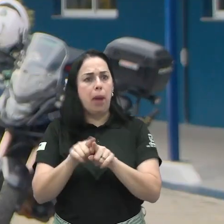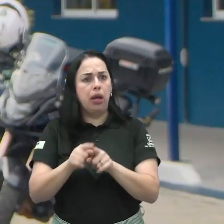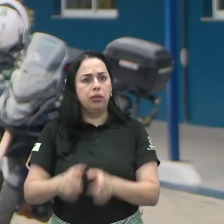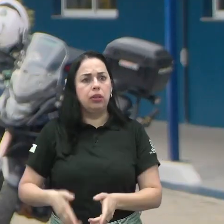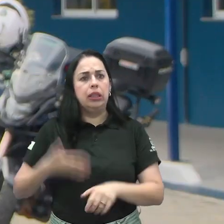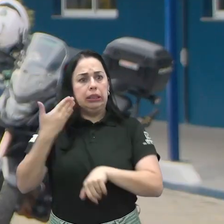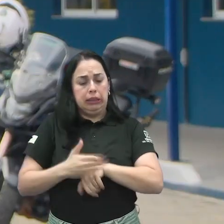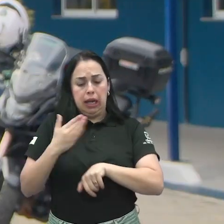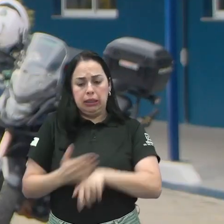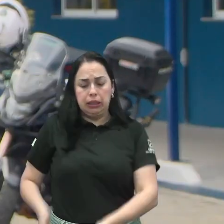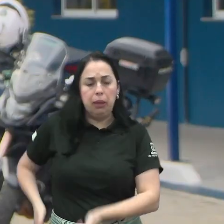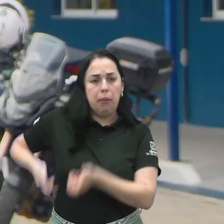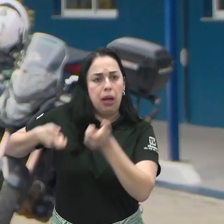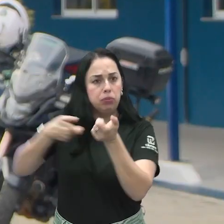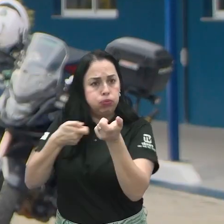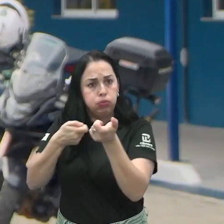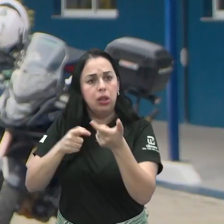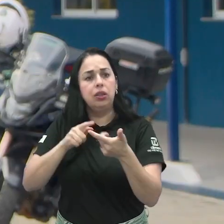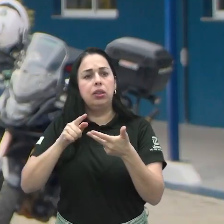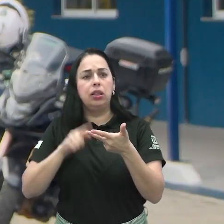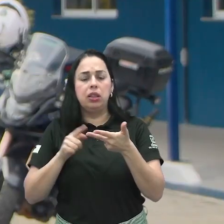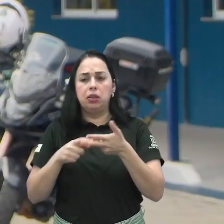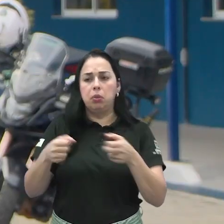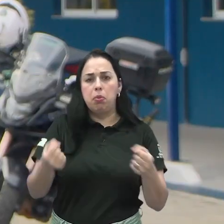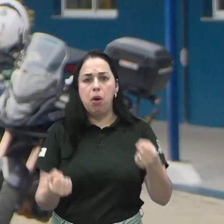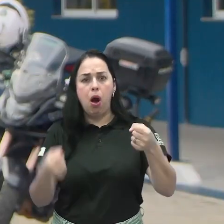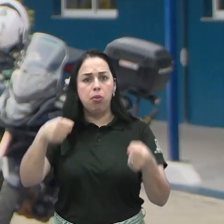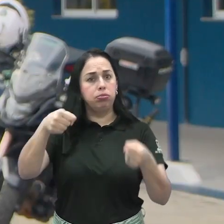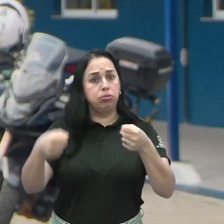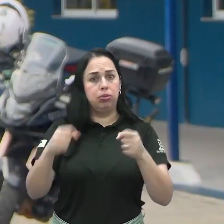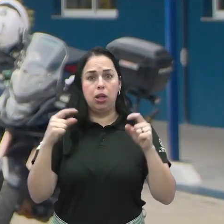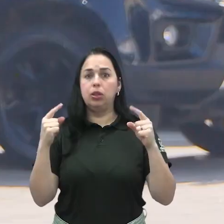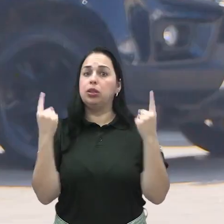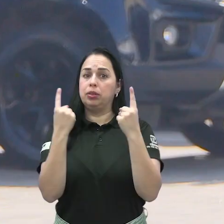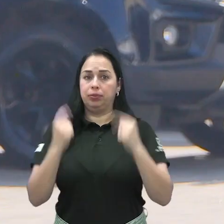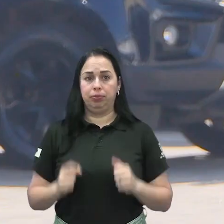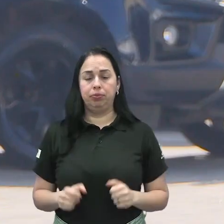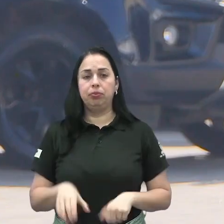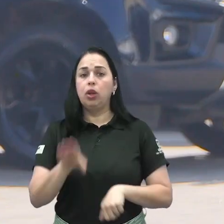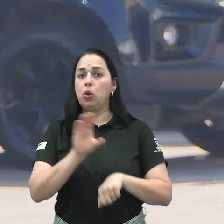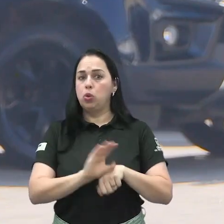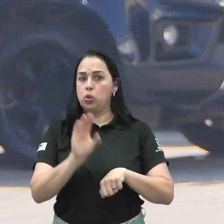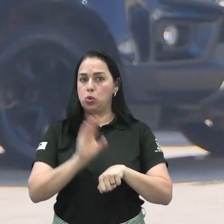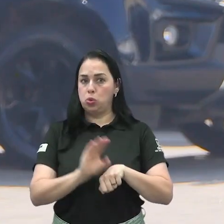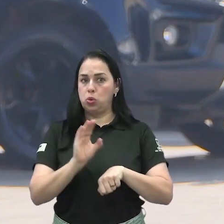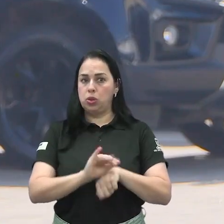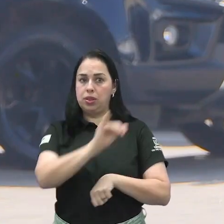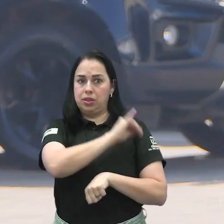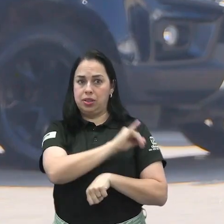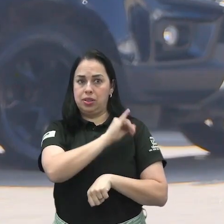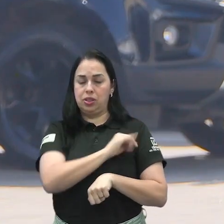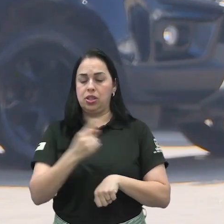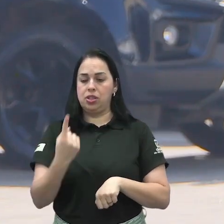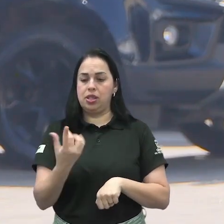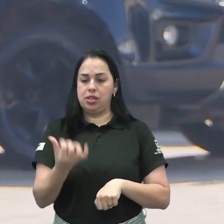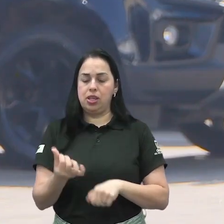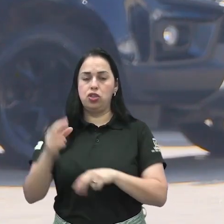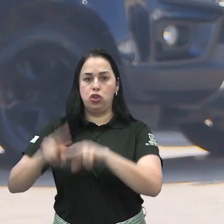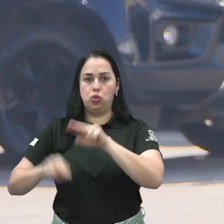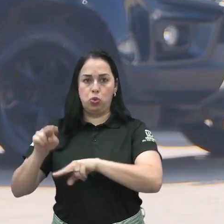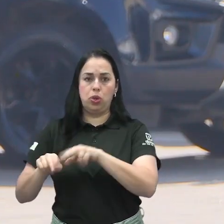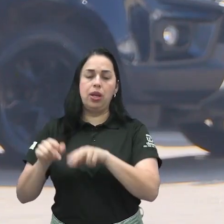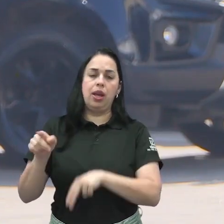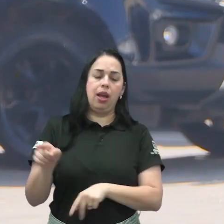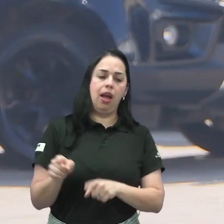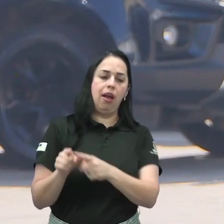e tiro, treinamento físico-militar, direção de viaturas, enfim. O curso aconteceu no Rio de Janeiro de 16 de junho a